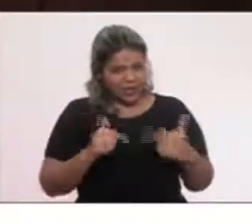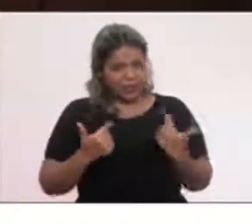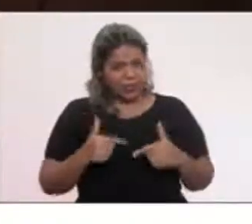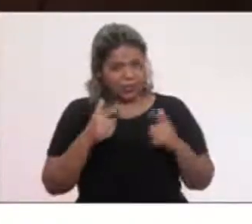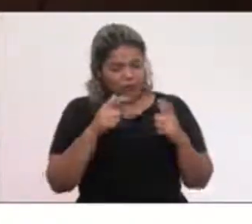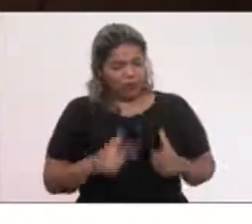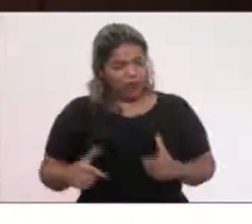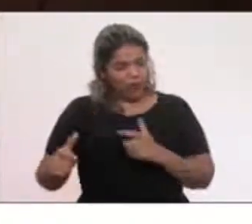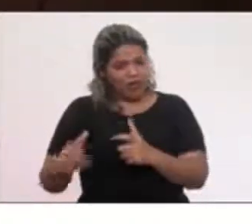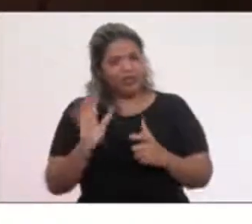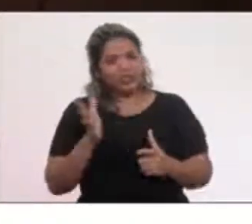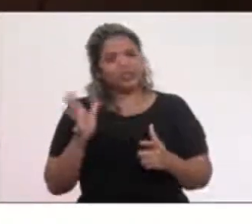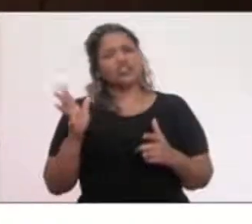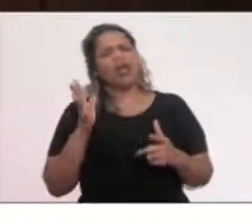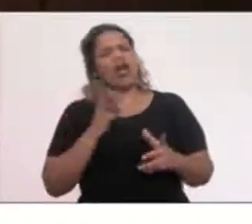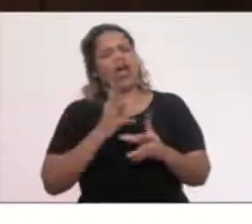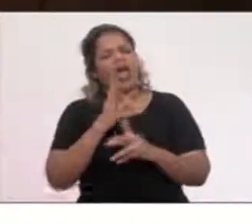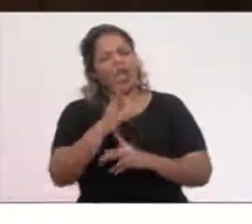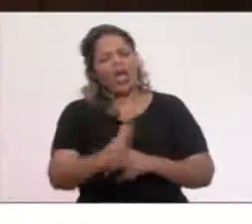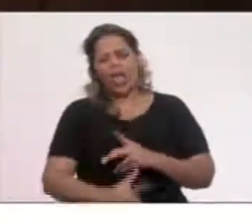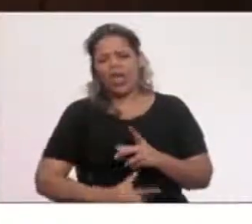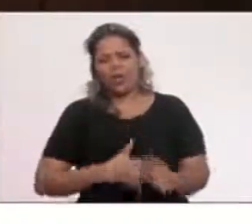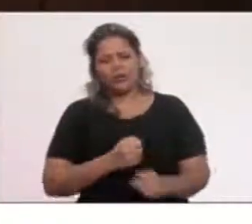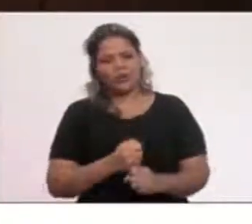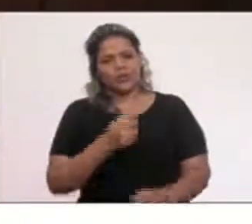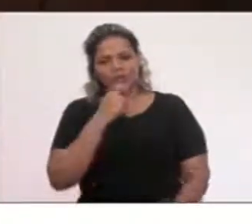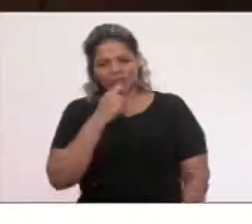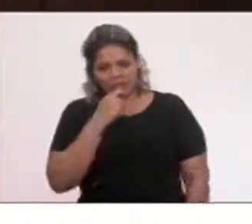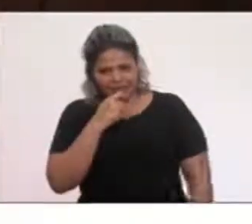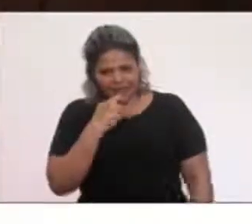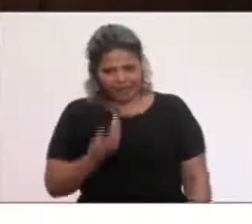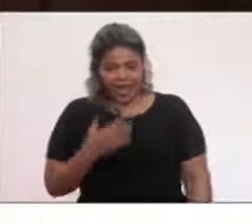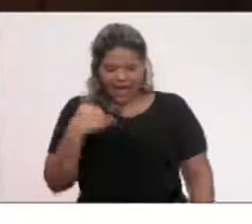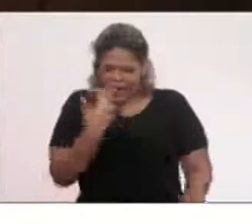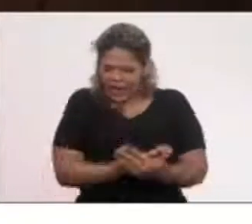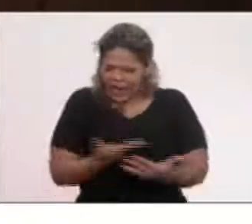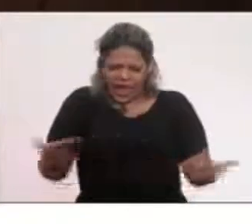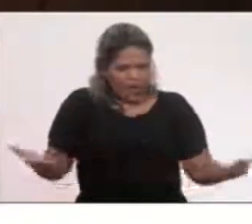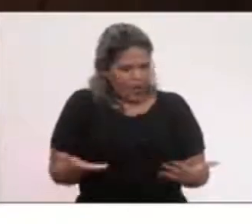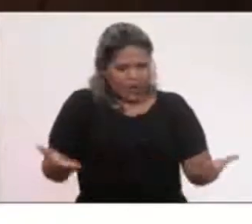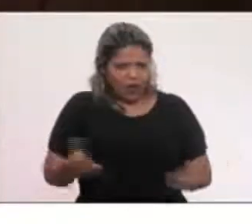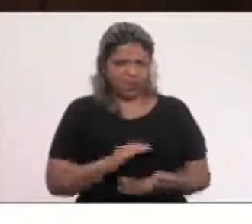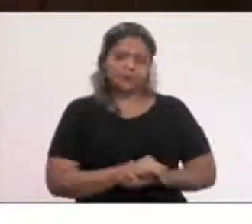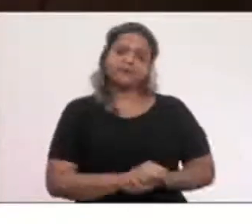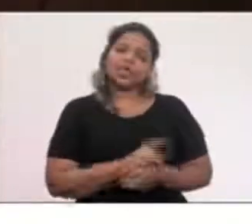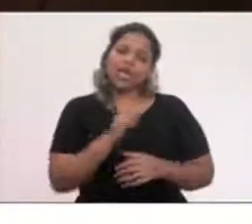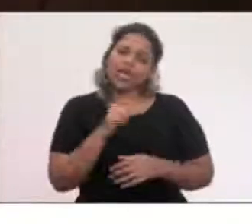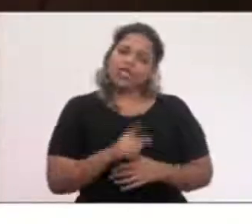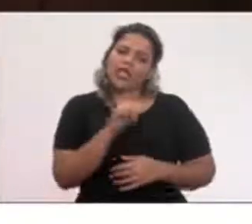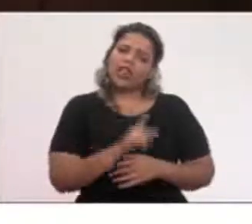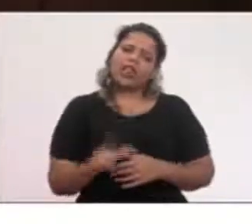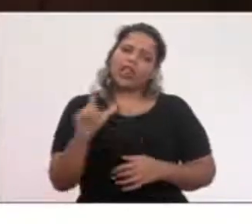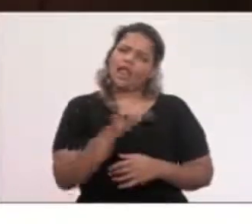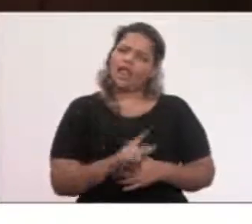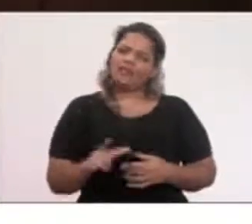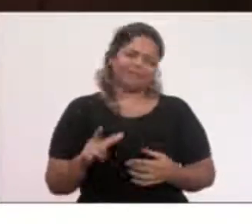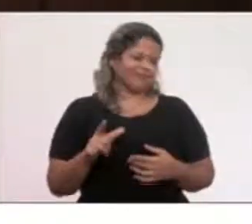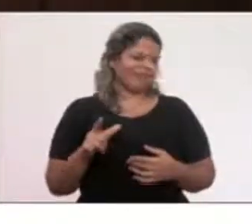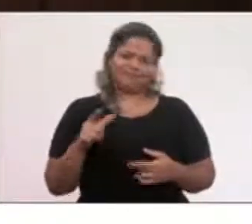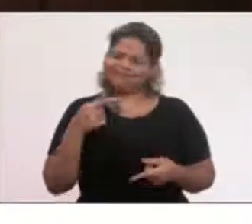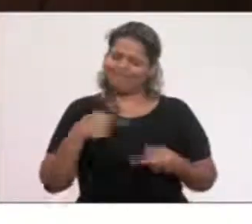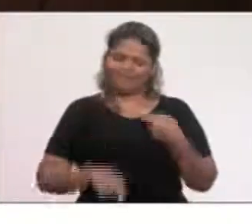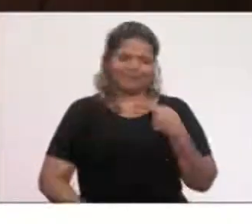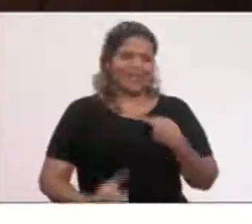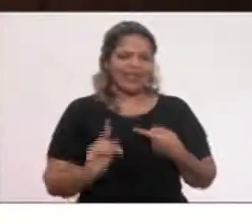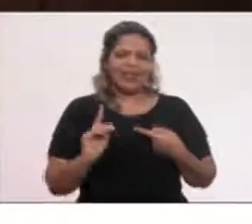cenário onde eles já vinham há anos sem reajustes e permanecem até hoje. Essa é uma lógica equivocada de